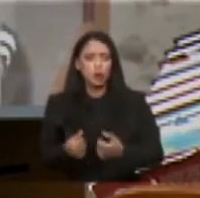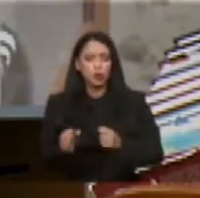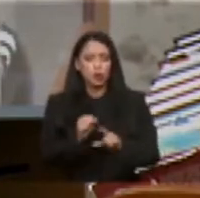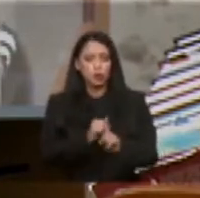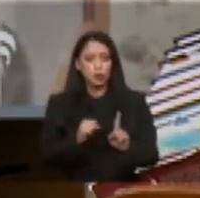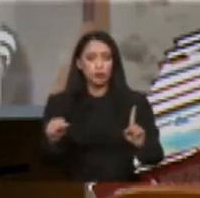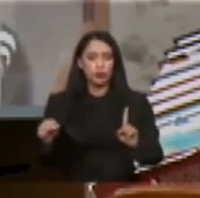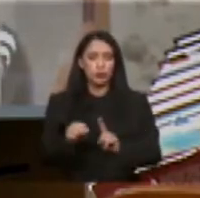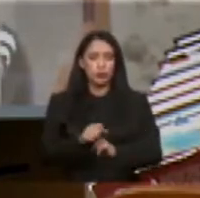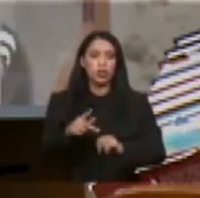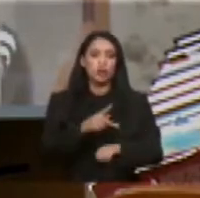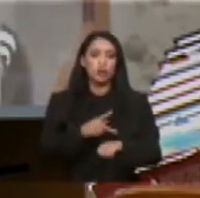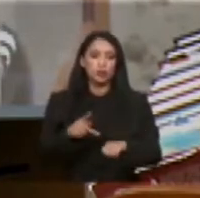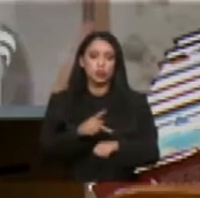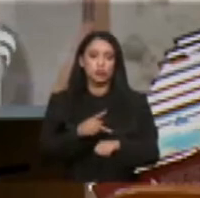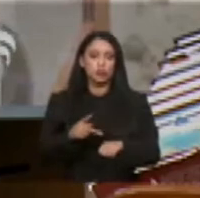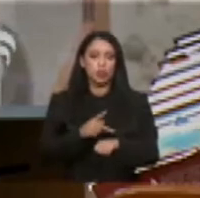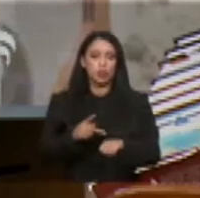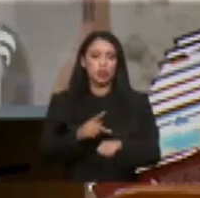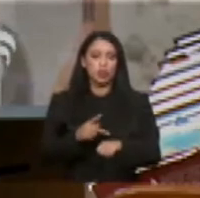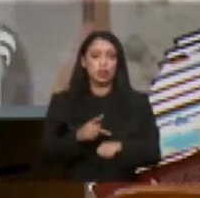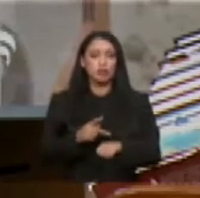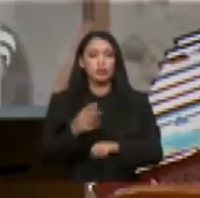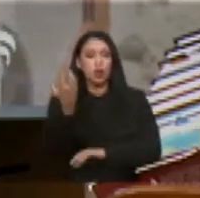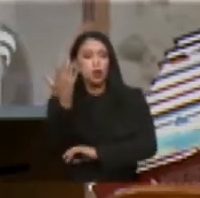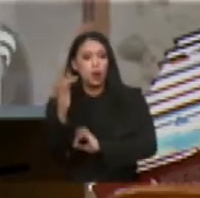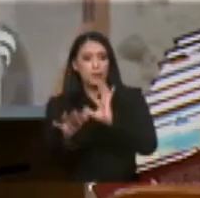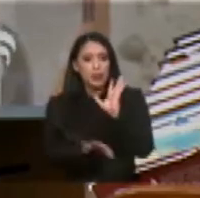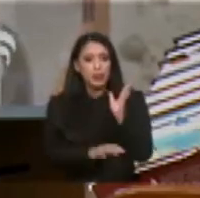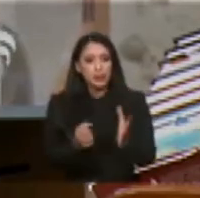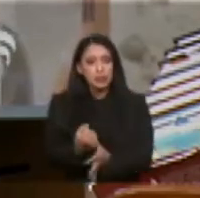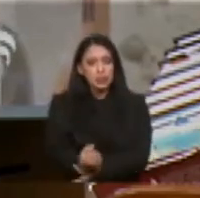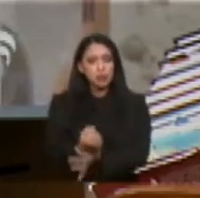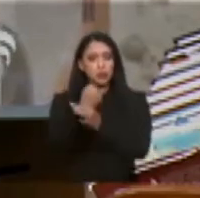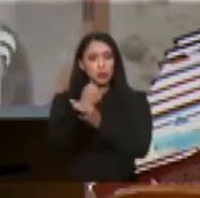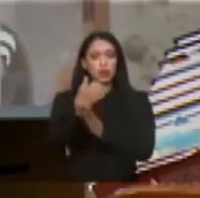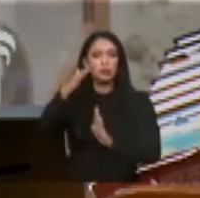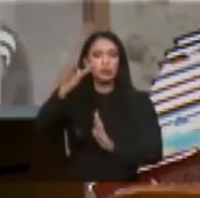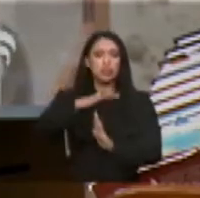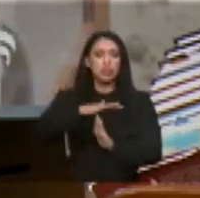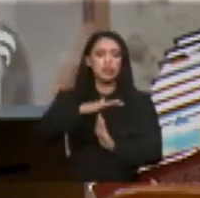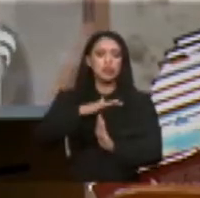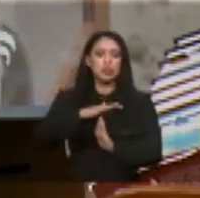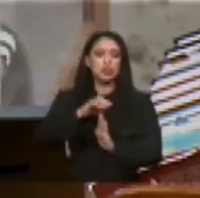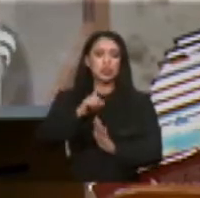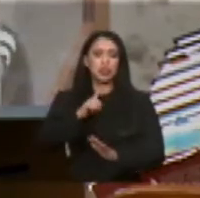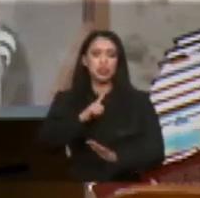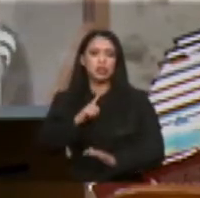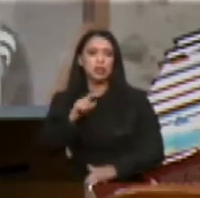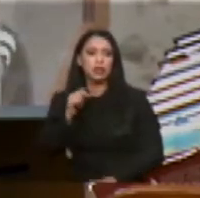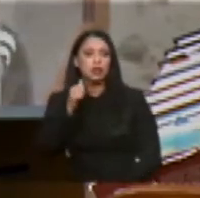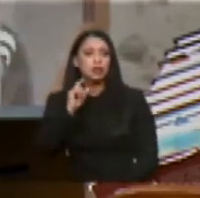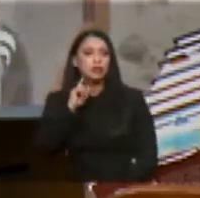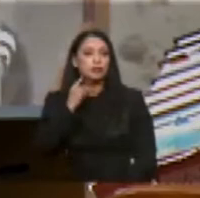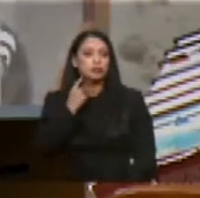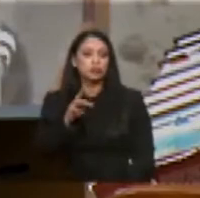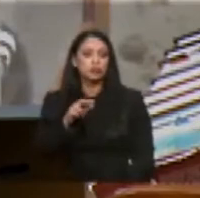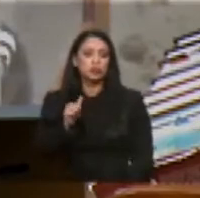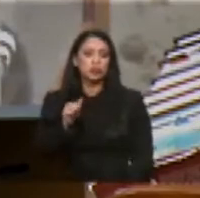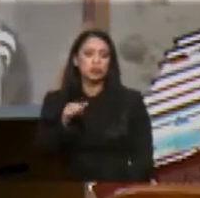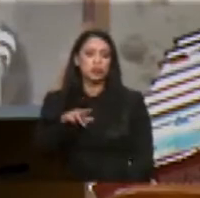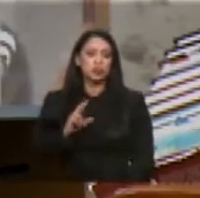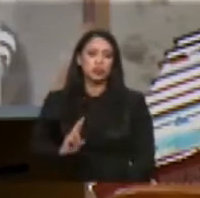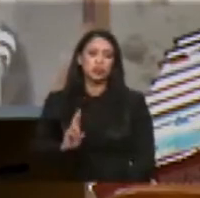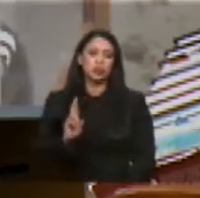do país, de forma ambientalmente segura, pela limitação dos níveis de emissão de poluentes por